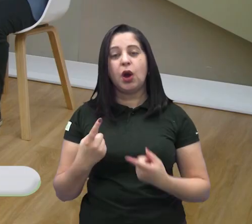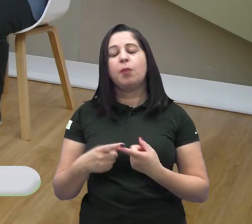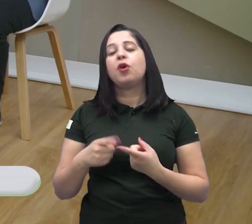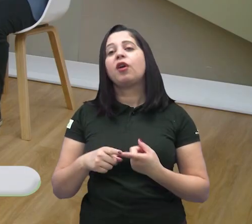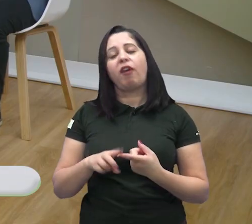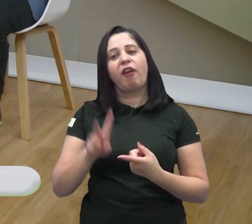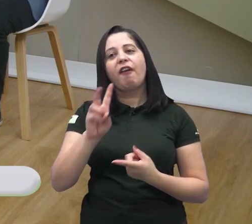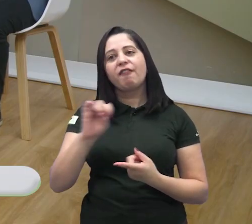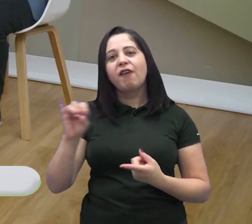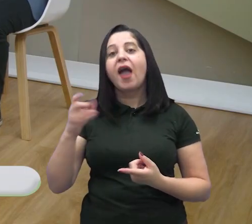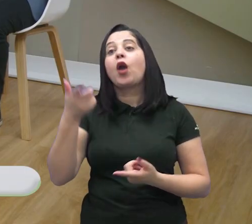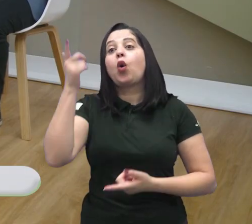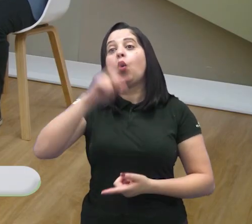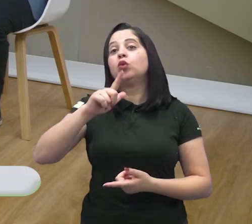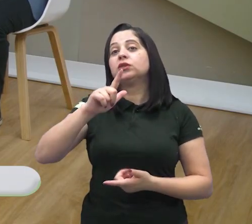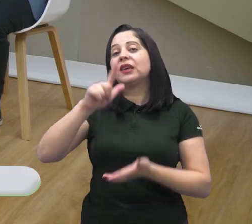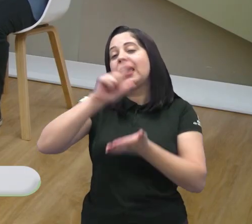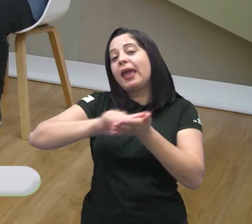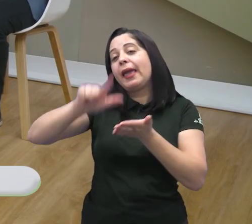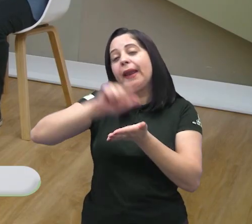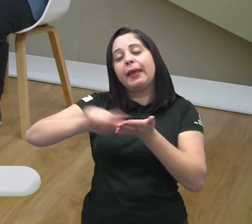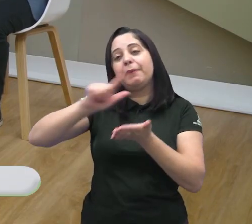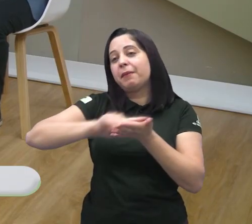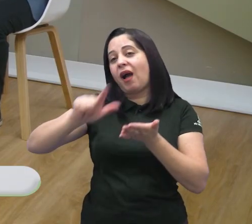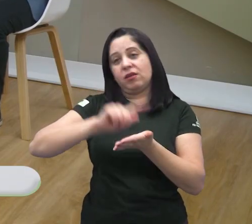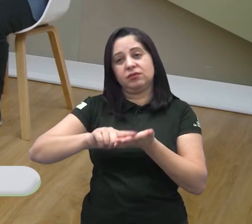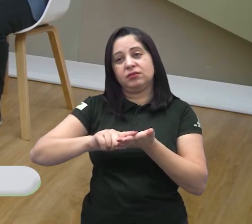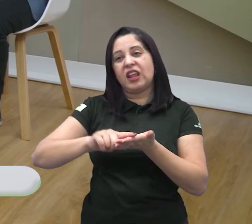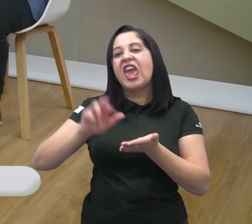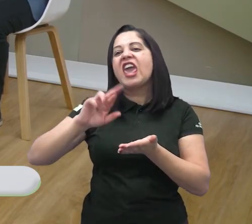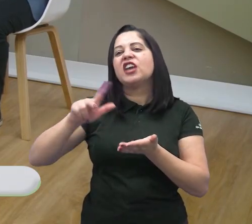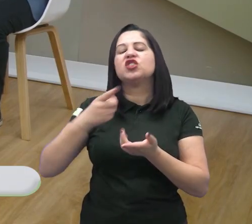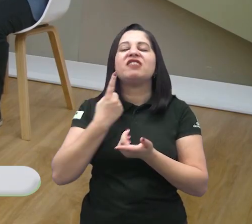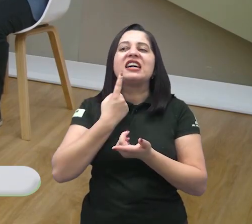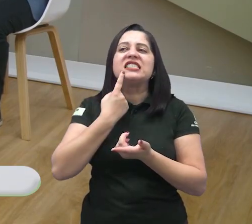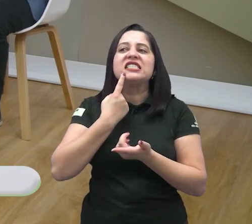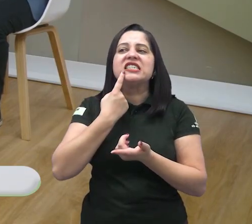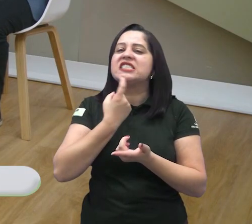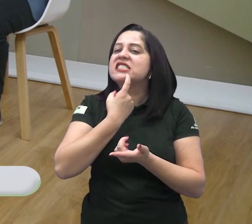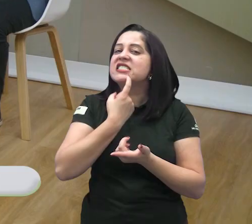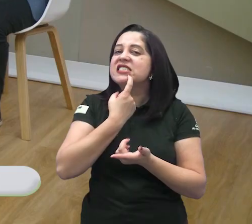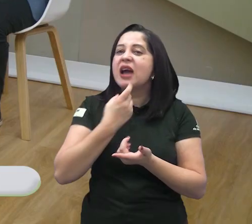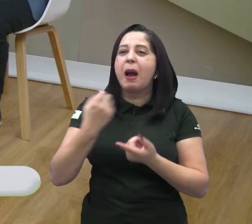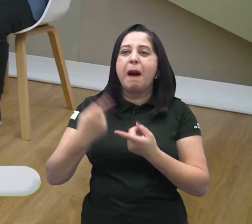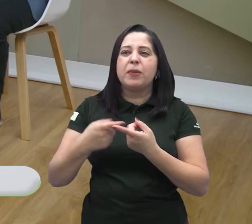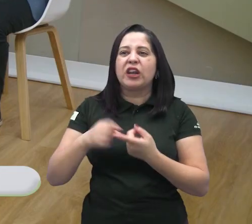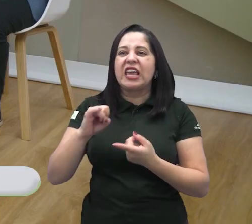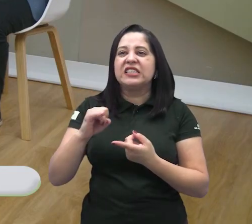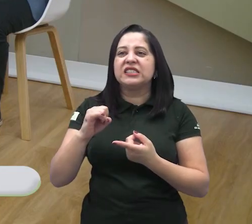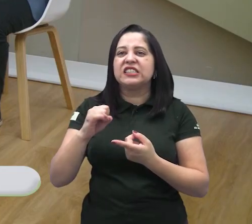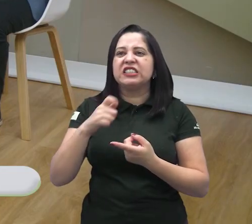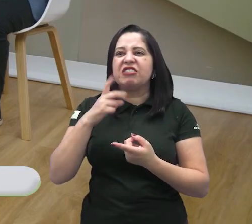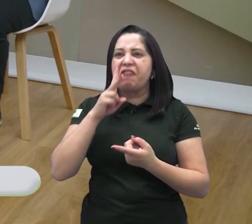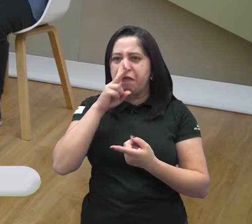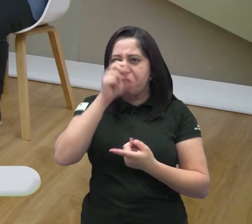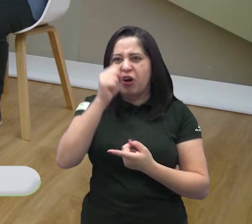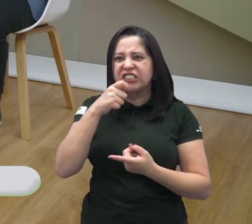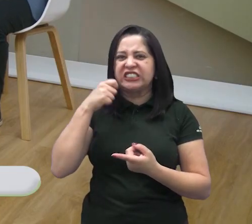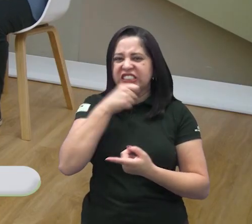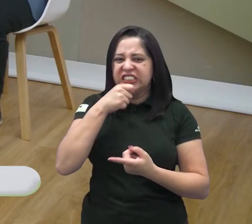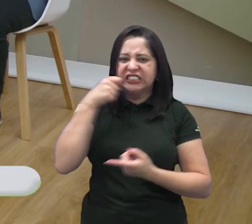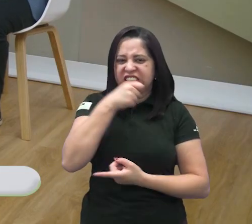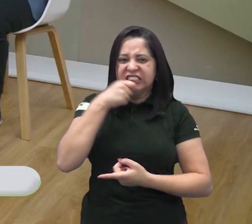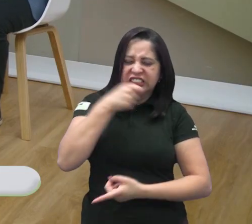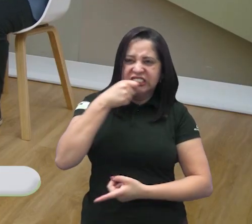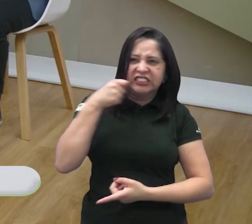dos dentes e não vai judiar das gengivas. Quanto mais pressão você exercer nas suas gengivas, maior a